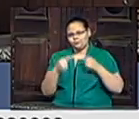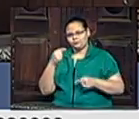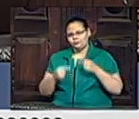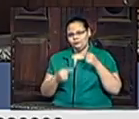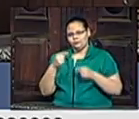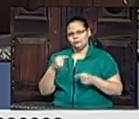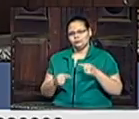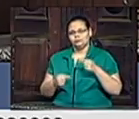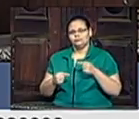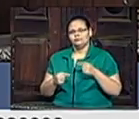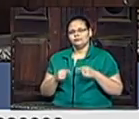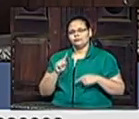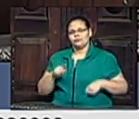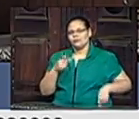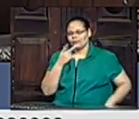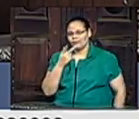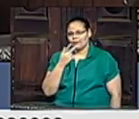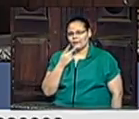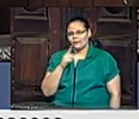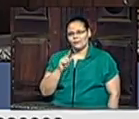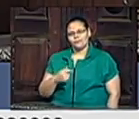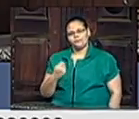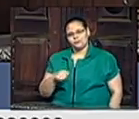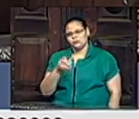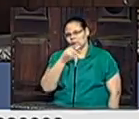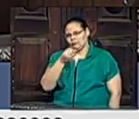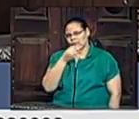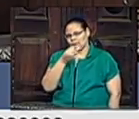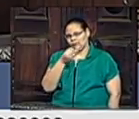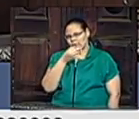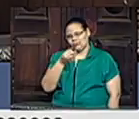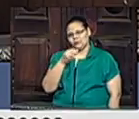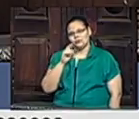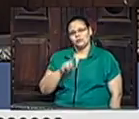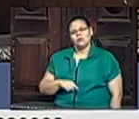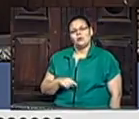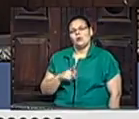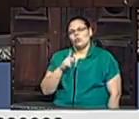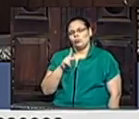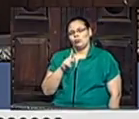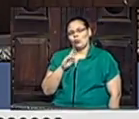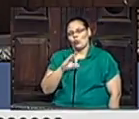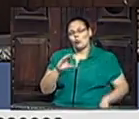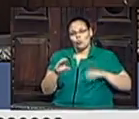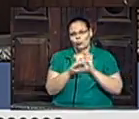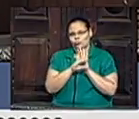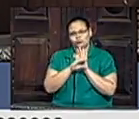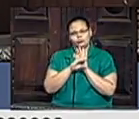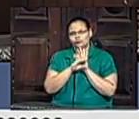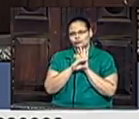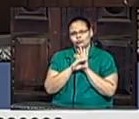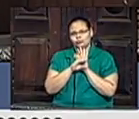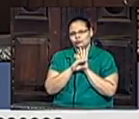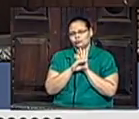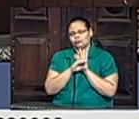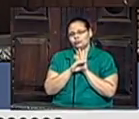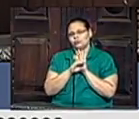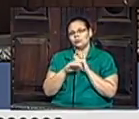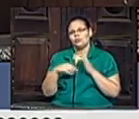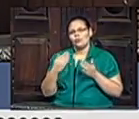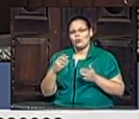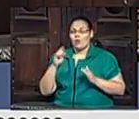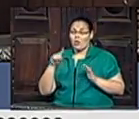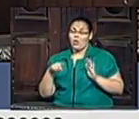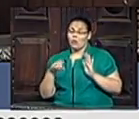não naquilo que lhe cabe, e fala, dá o parecer pela constitucionalidade. Ora, constitucionalidade não é mérito. Ou